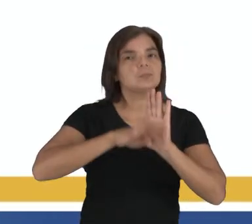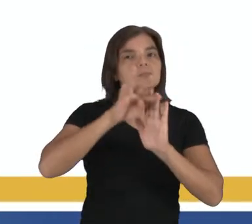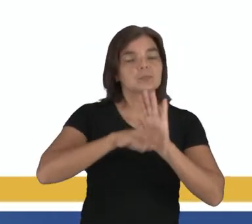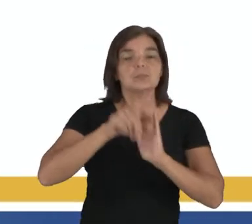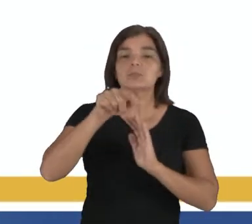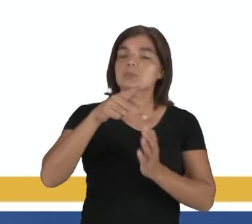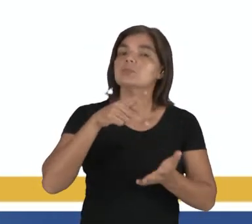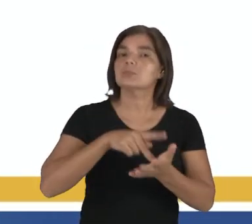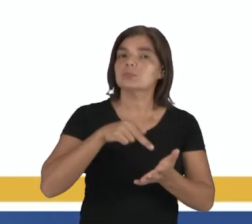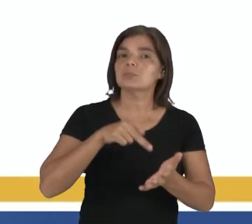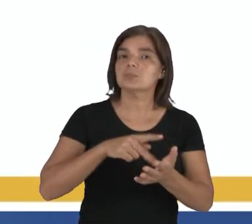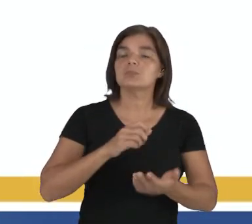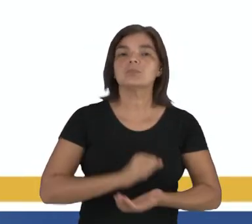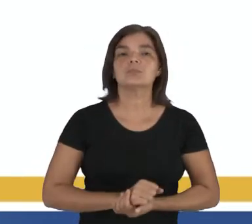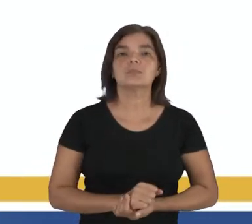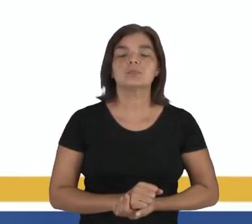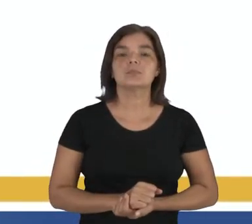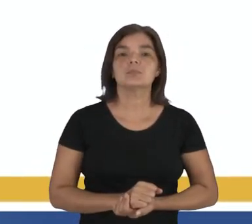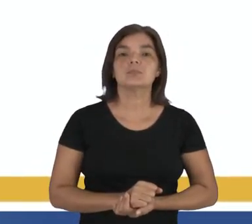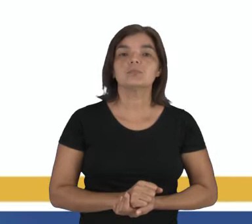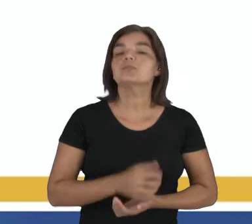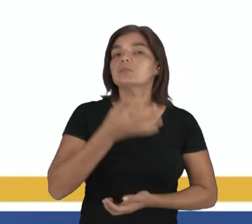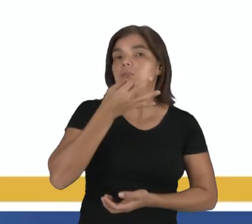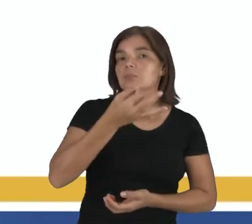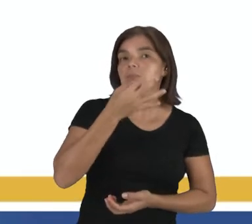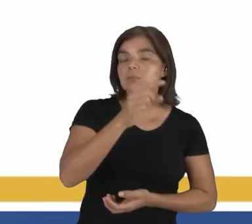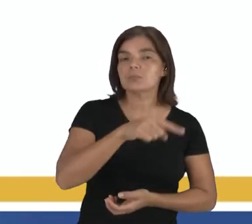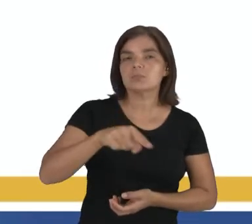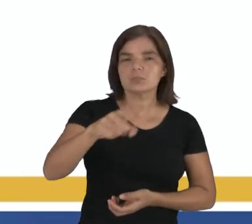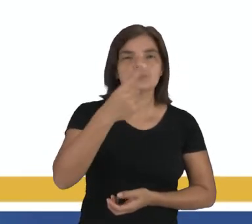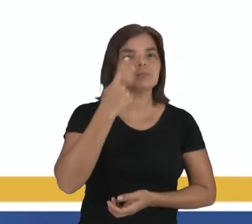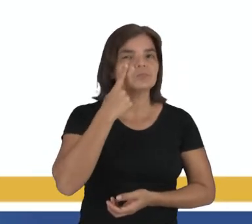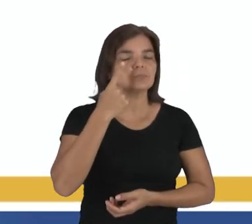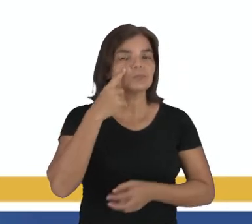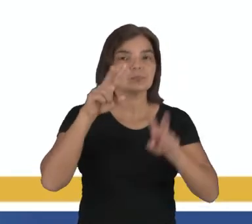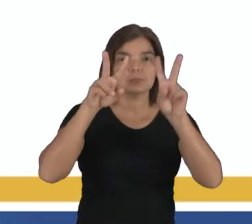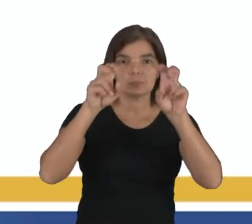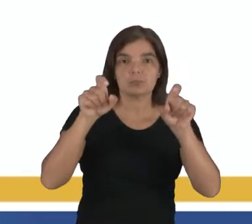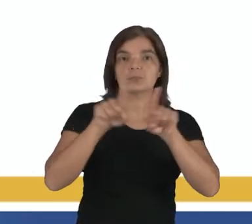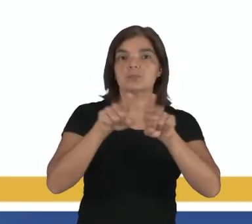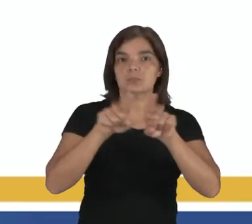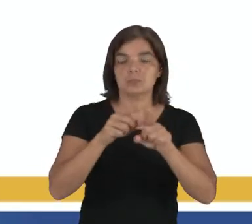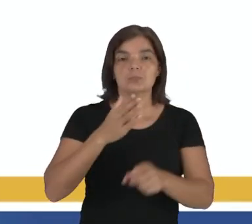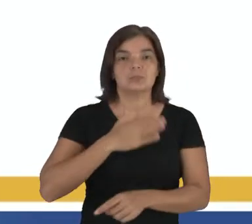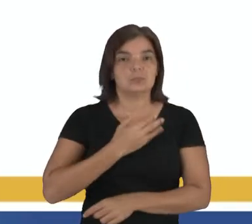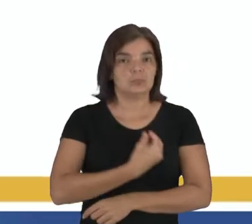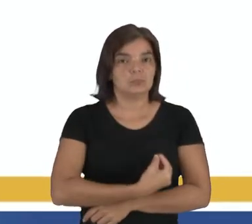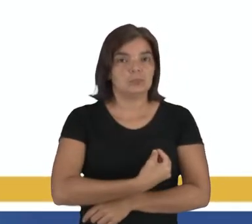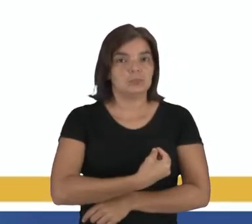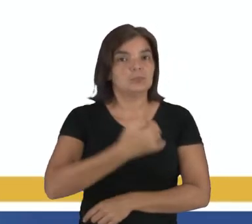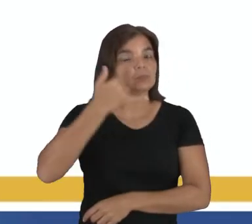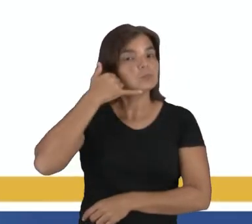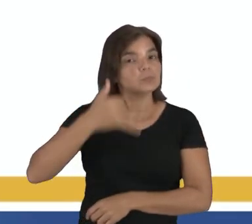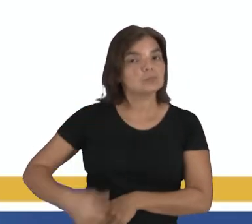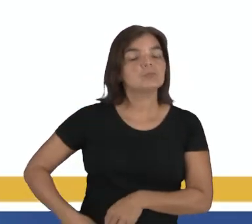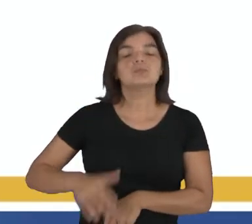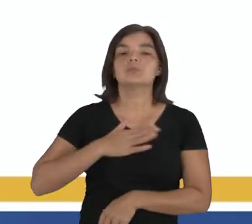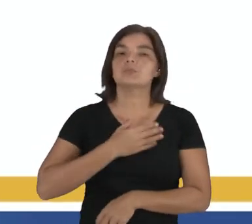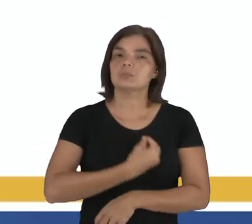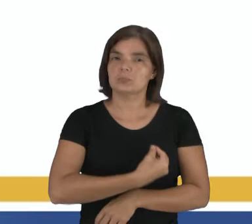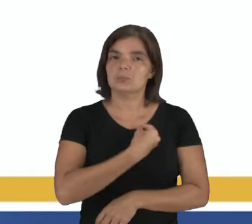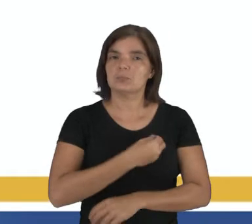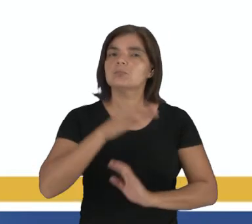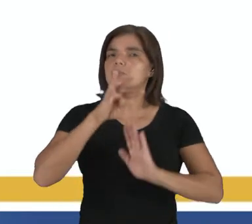realmente se trata da hipótese que você levantou sobre o título, Meu Celular, Minha Vida. O texto